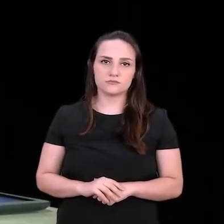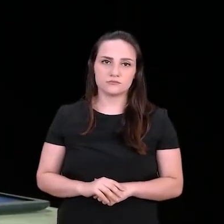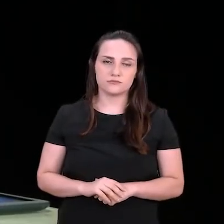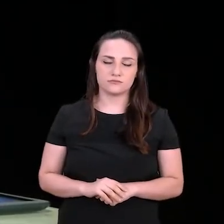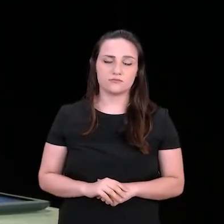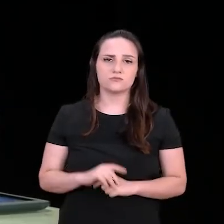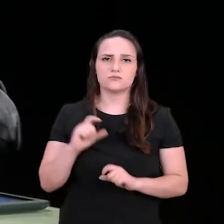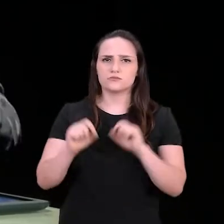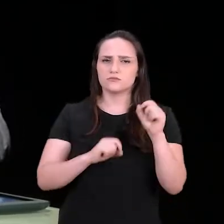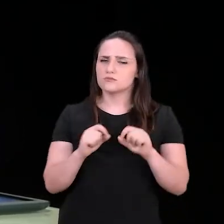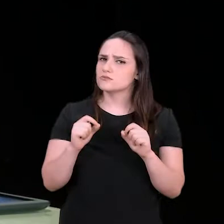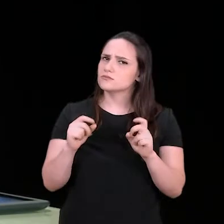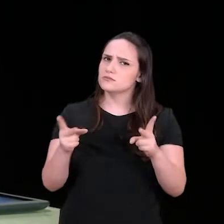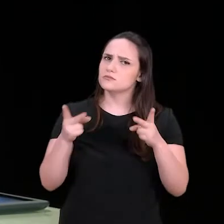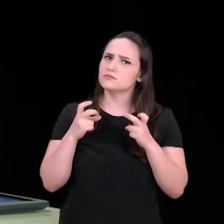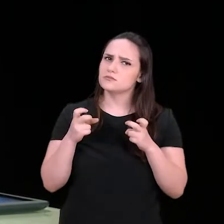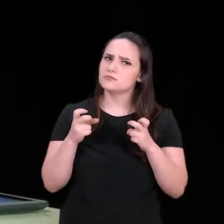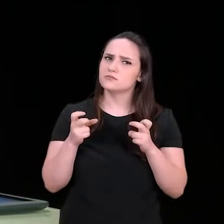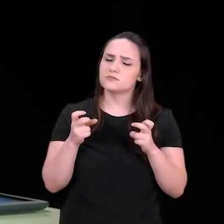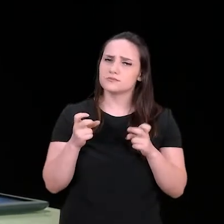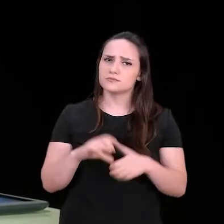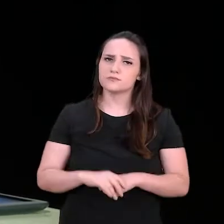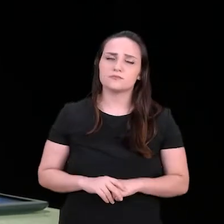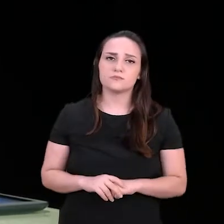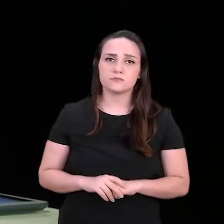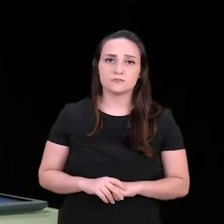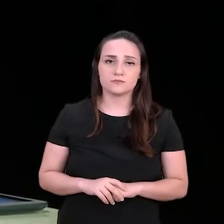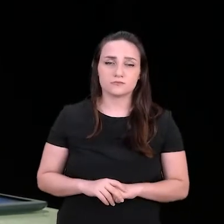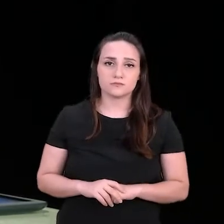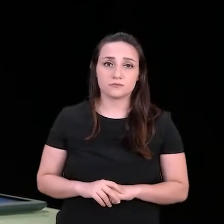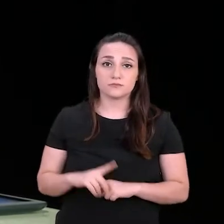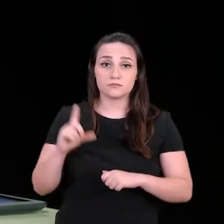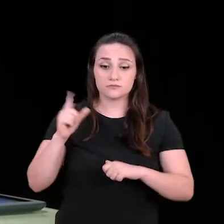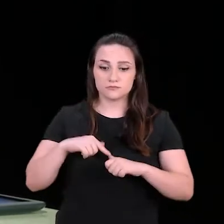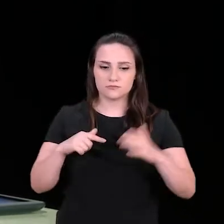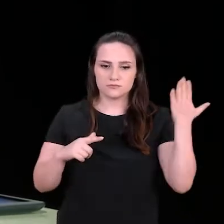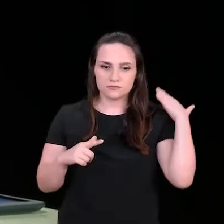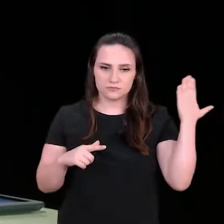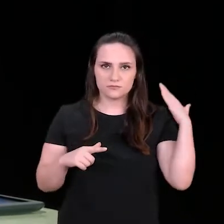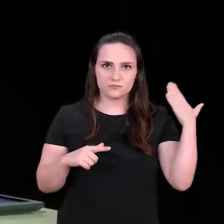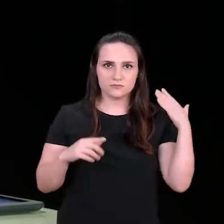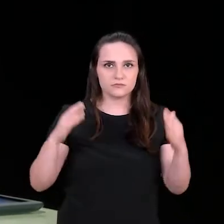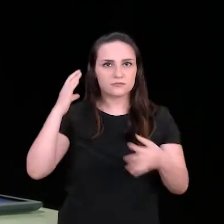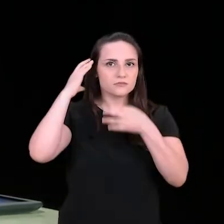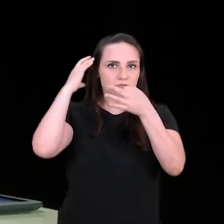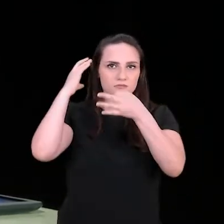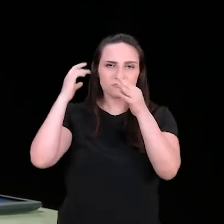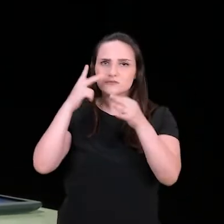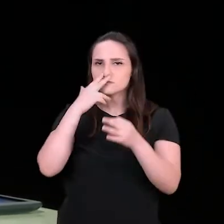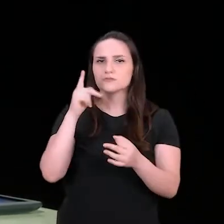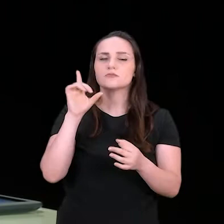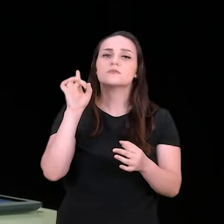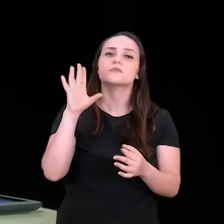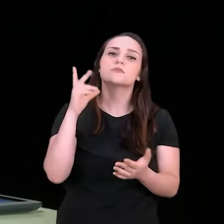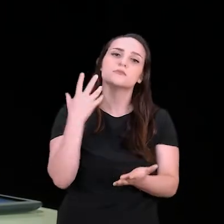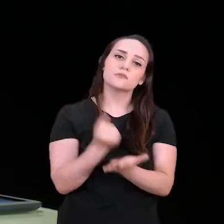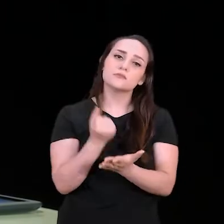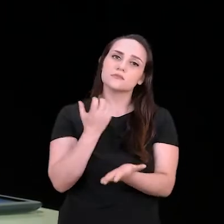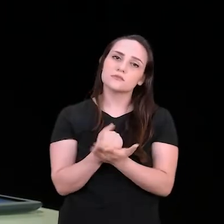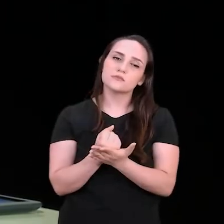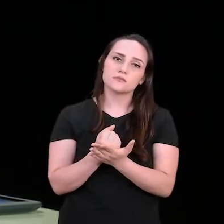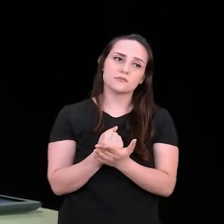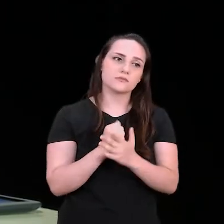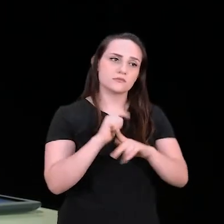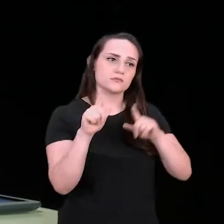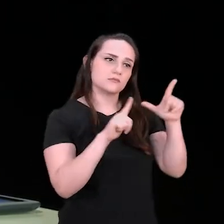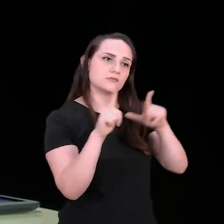também, ao que parece, né, na minha avaliação, essas transmissões eram usadas como uma espécie de arquivo da emissora